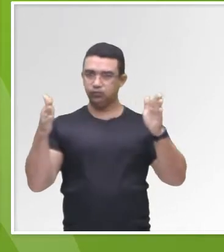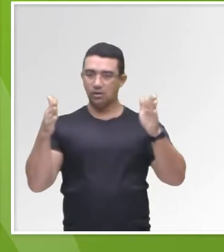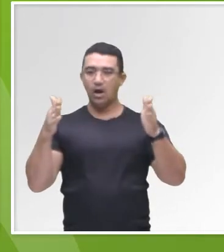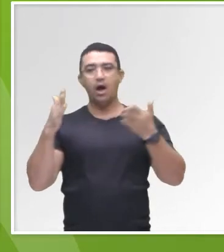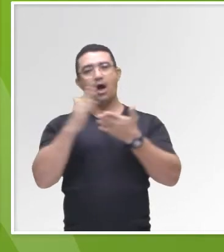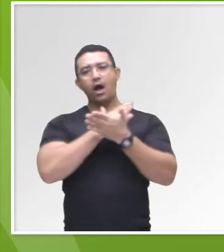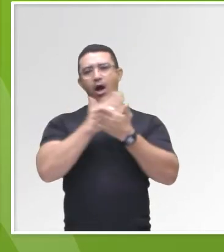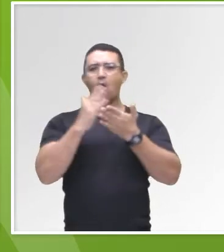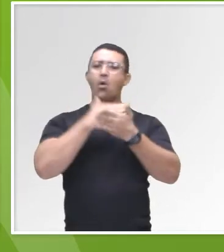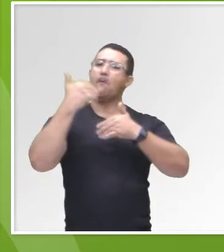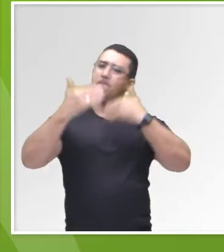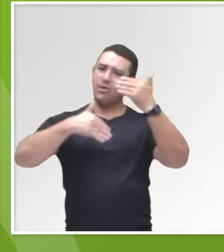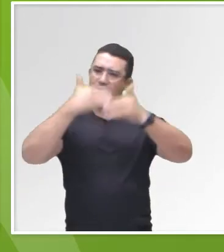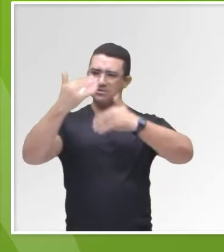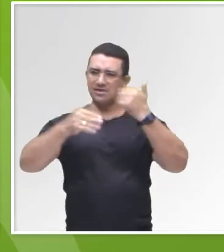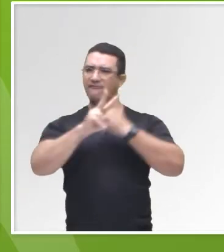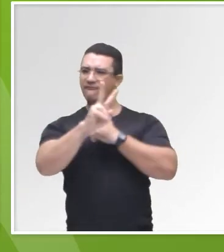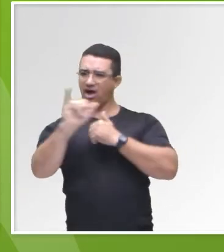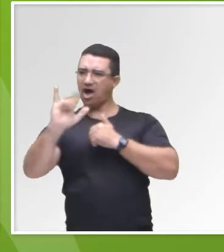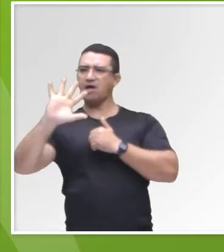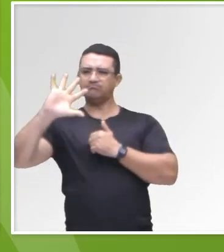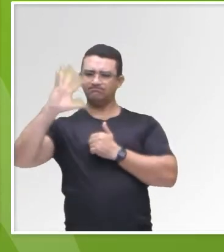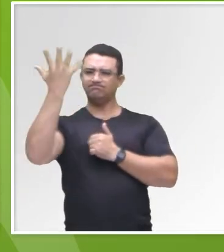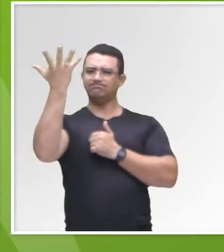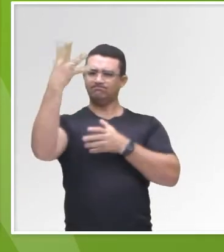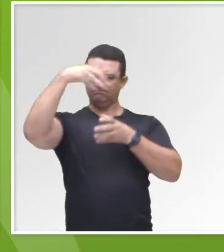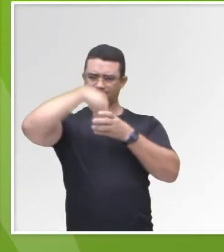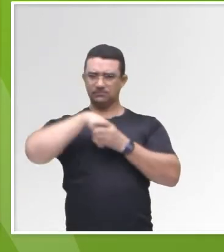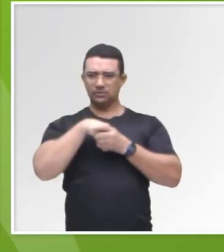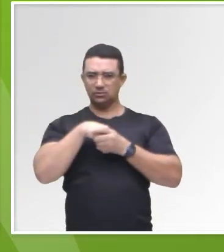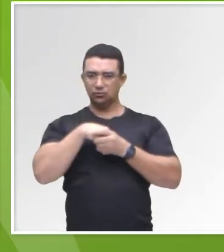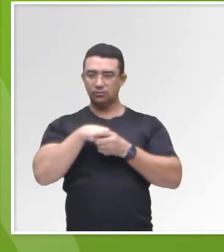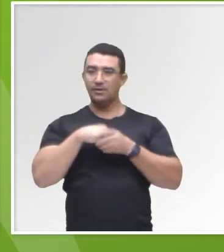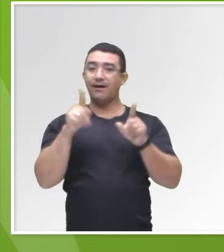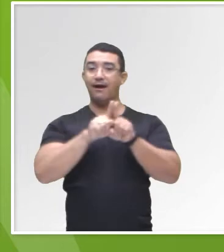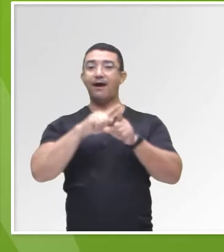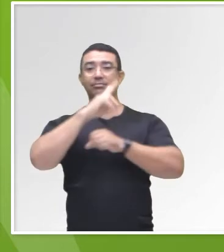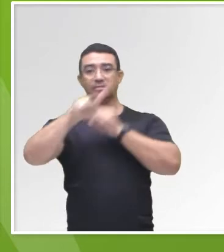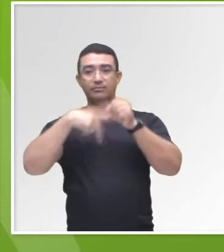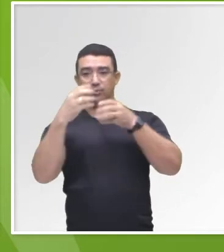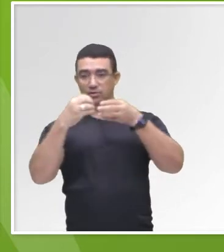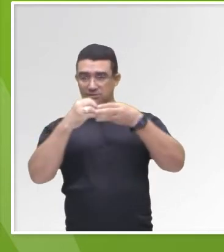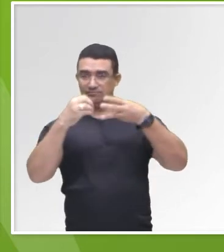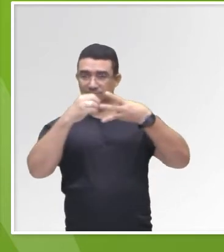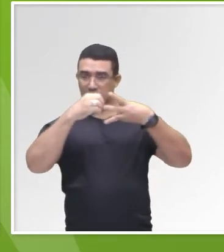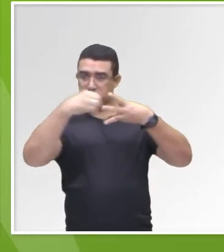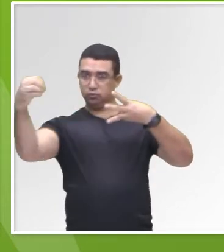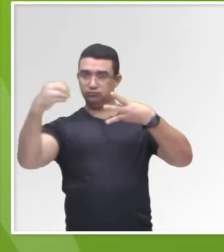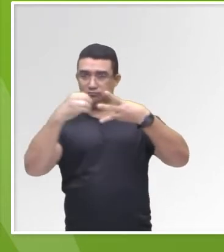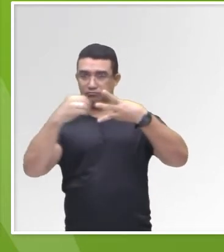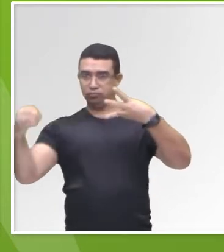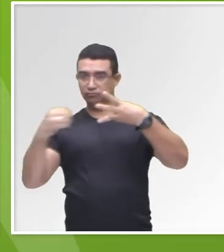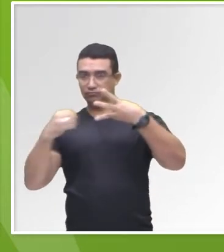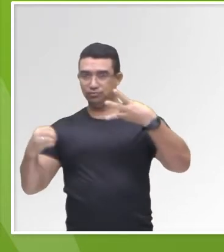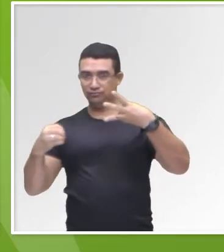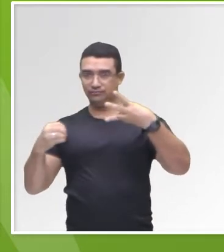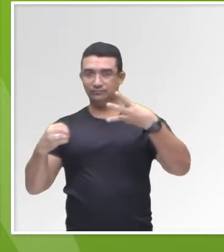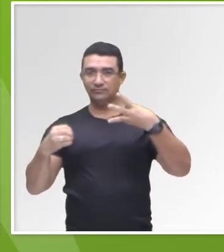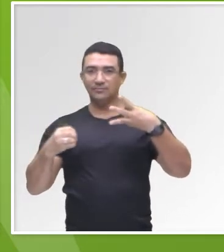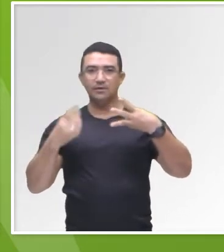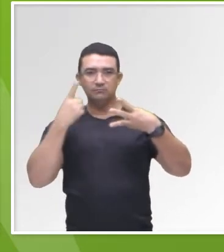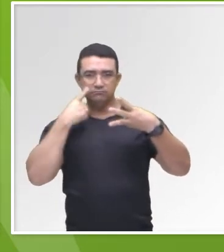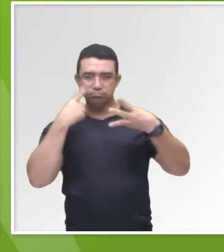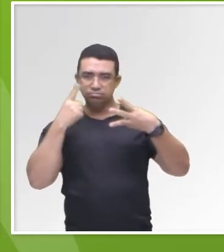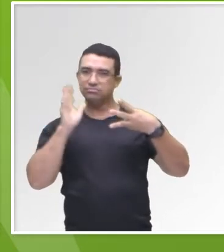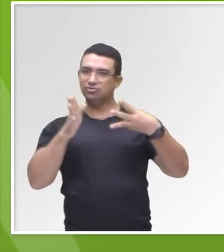processos vão acontecer no interior dela para que ela possa se dividir. Nessa outra imagem, a gente já está vendo que ela está se dividindo